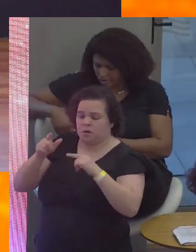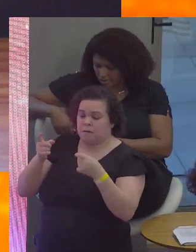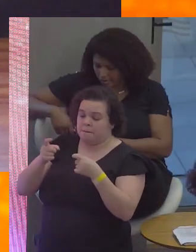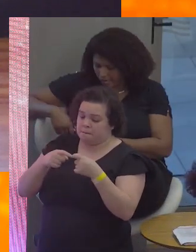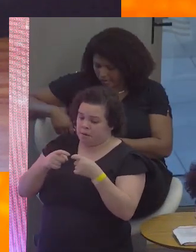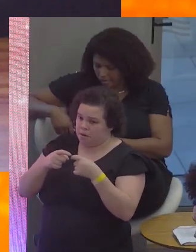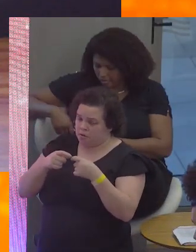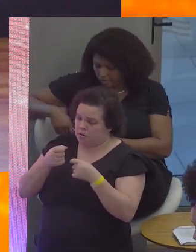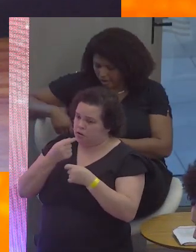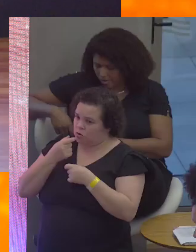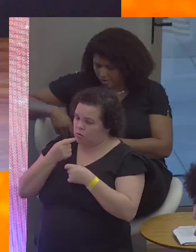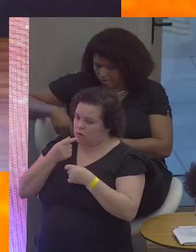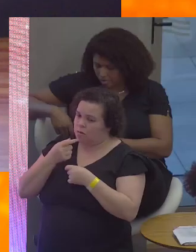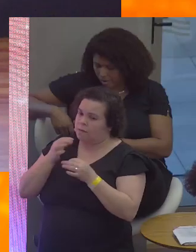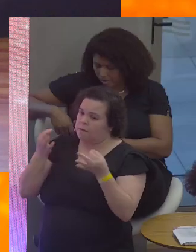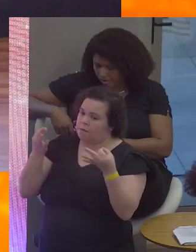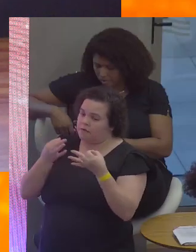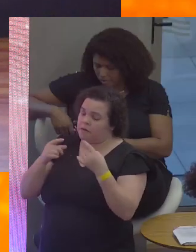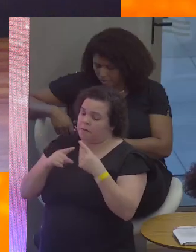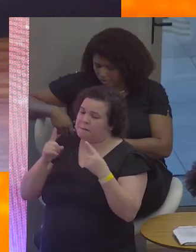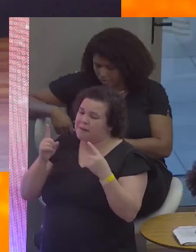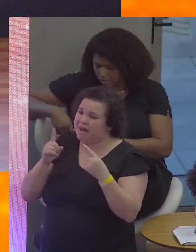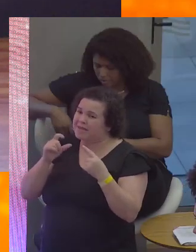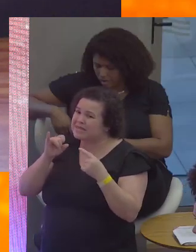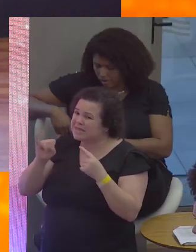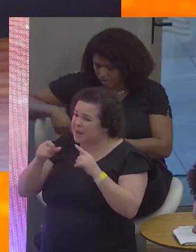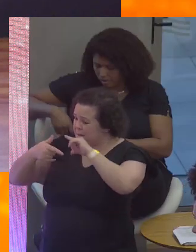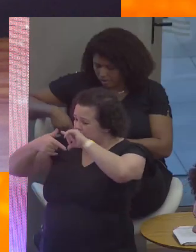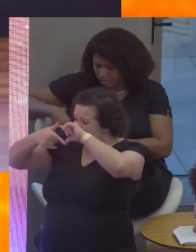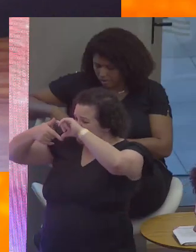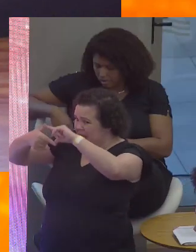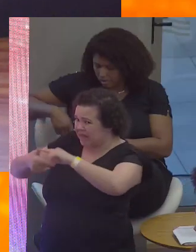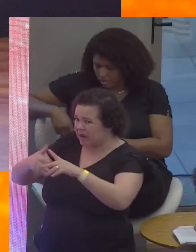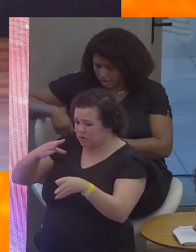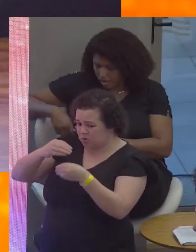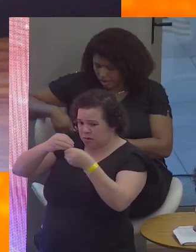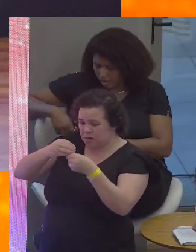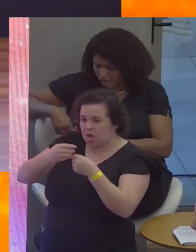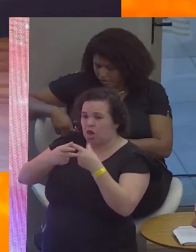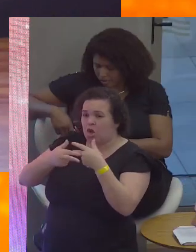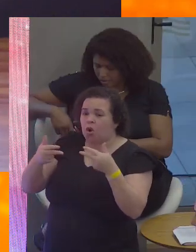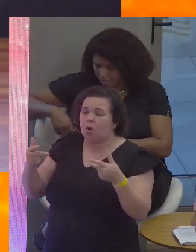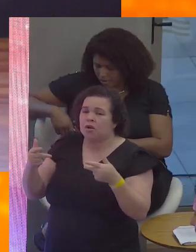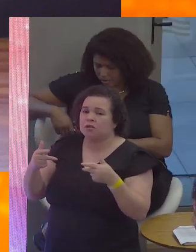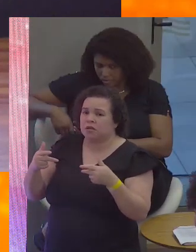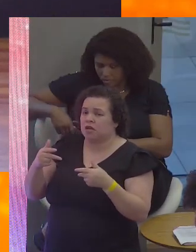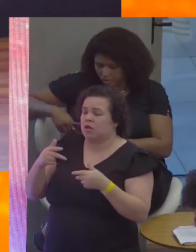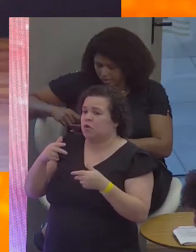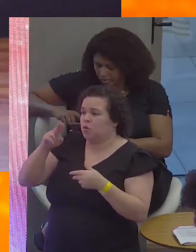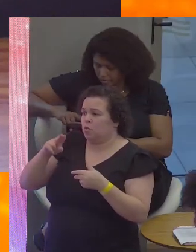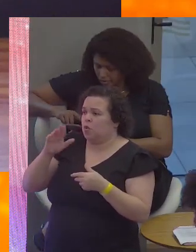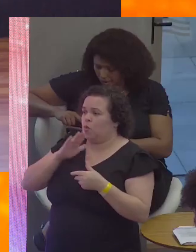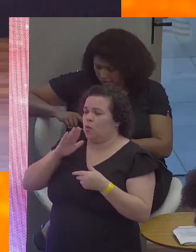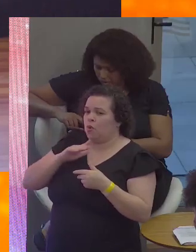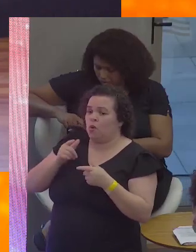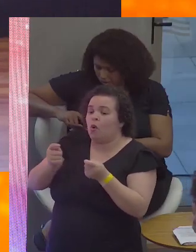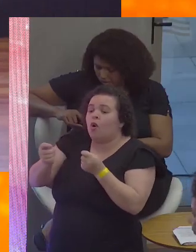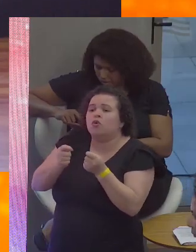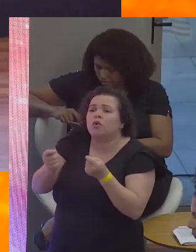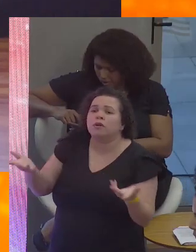tenho controle. Agora, quando eu começo a colocar essas padronizações em suplemento, em produtos de alto consumo, que controle que eu